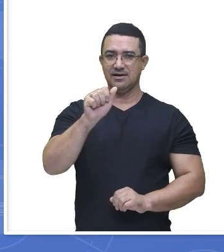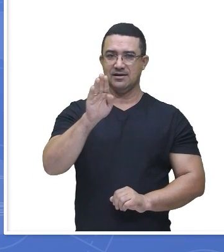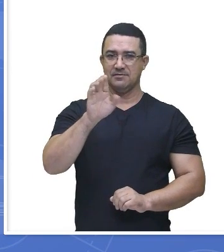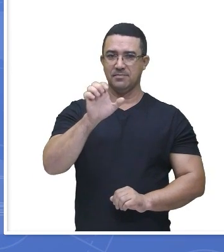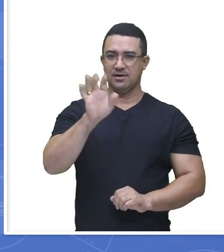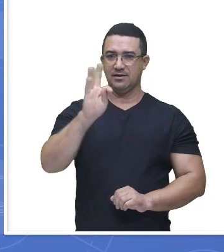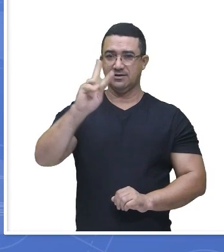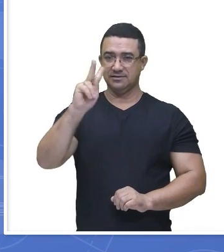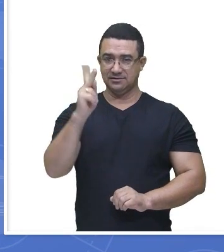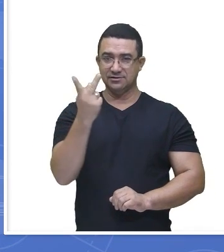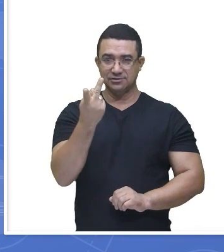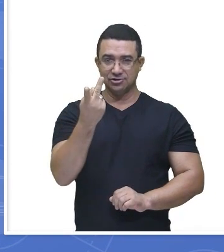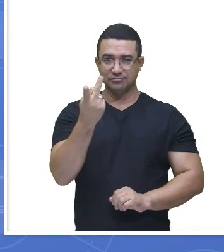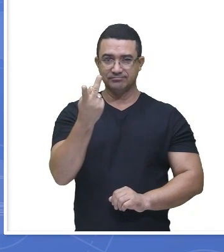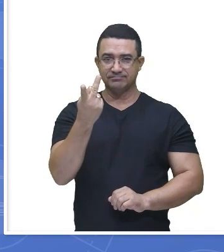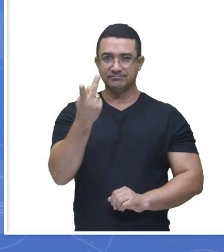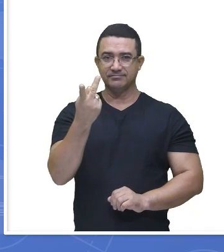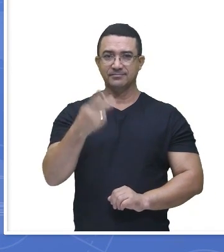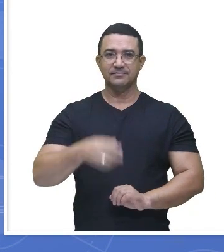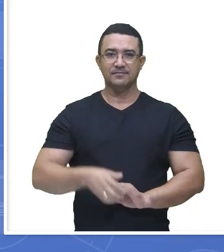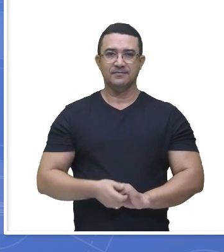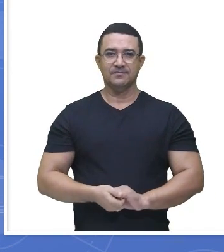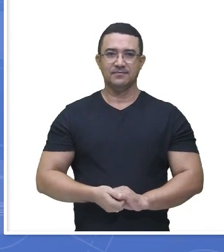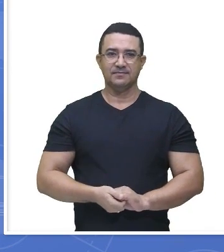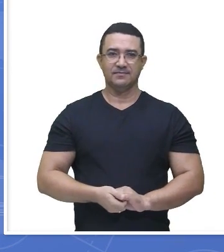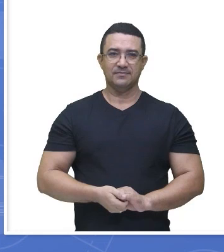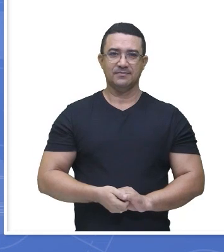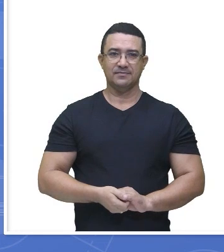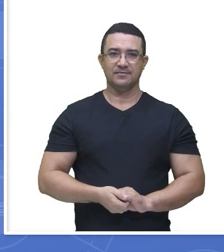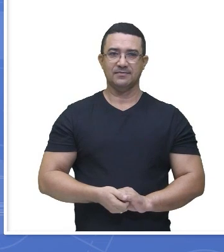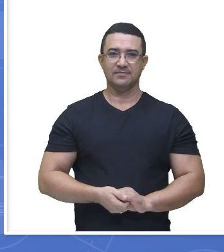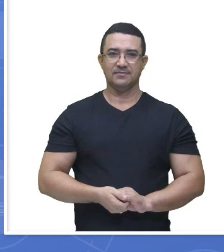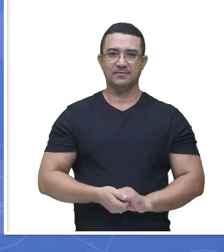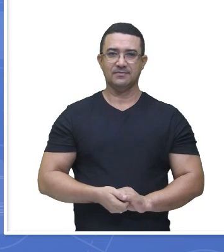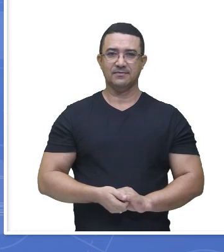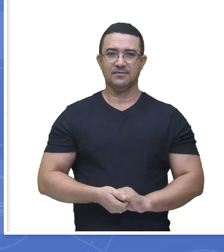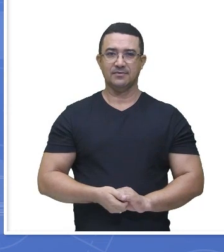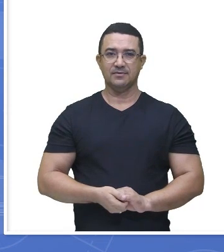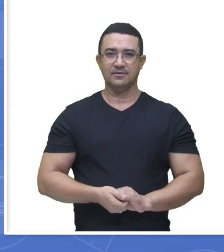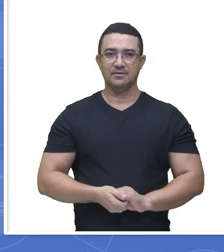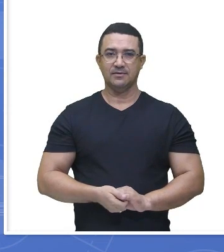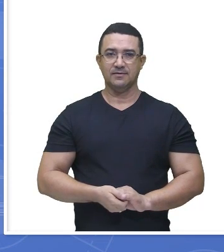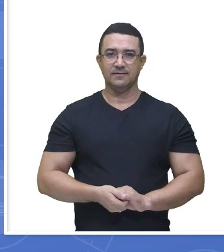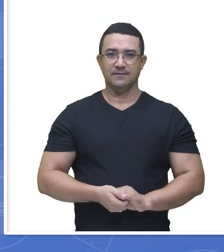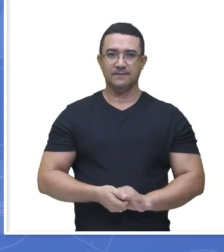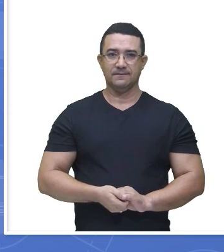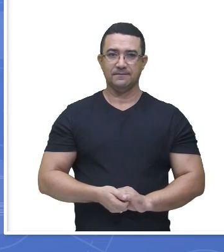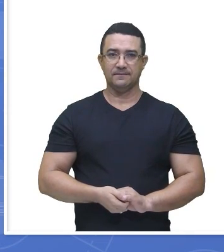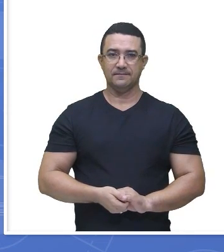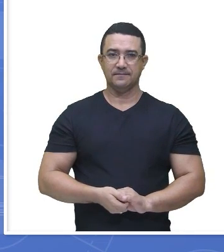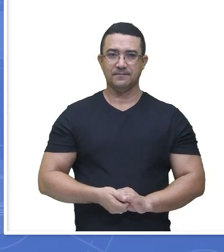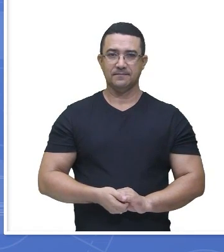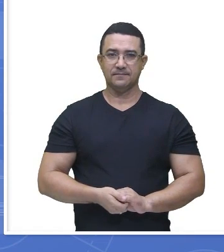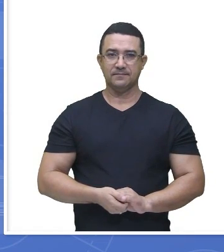aí o pessoal do Solon de Lucena. Vamos ver então aqui, vamos analisar a questão.